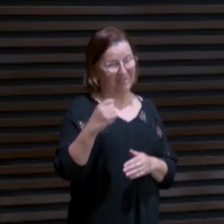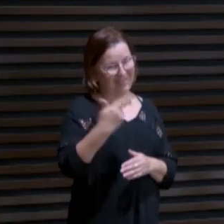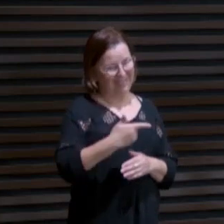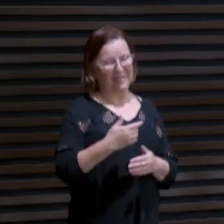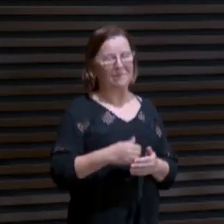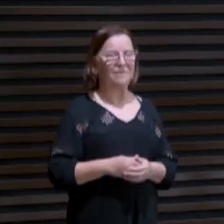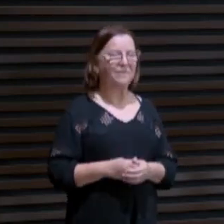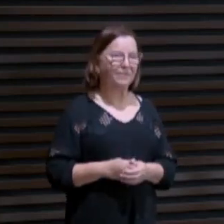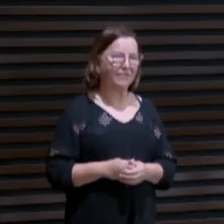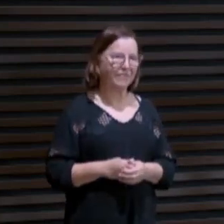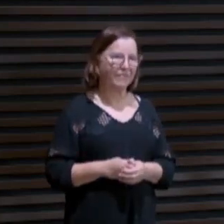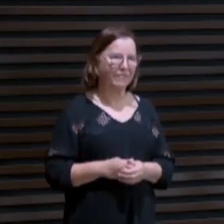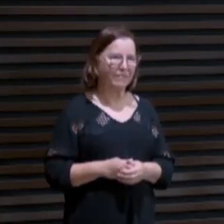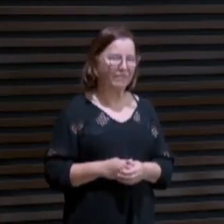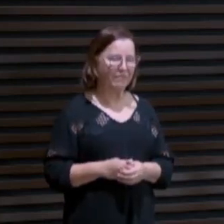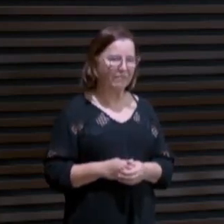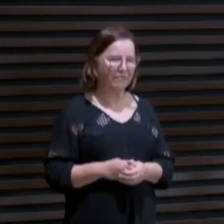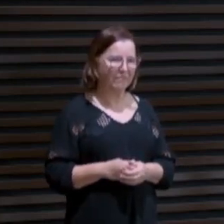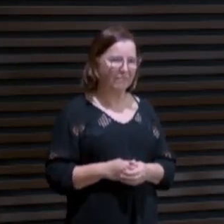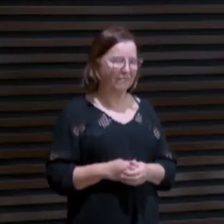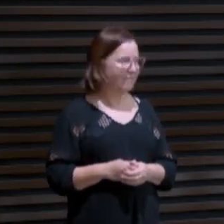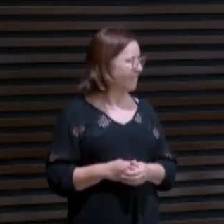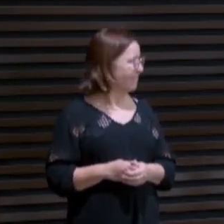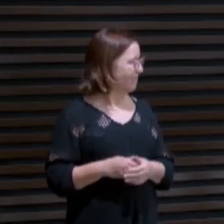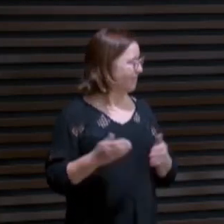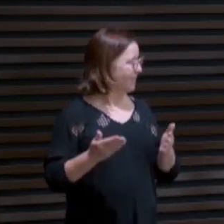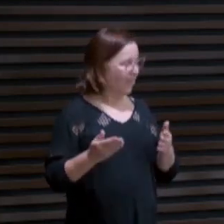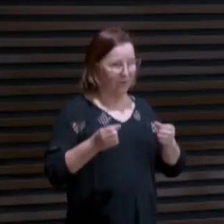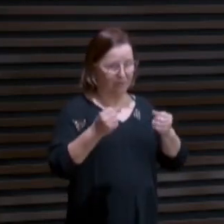Nós vamos aqui ver algumas aplicações rápidas.